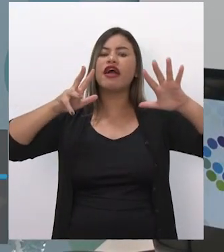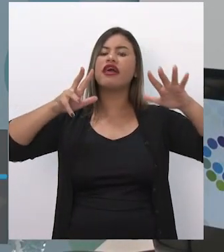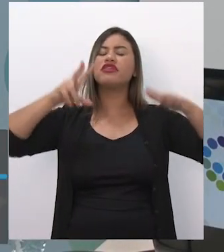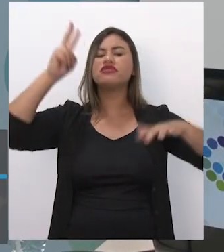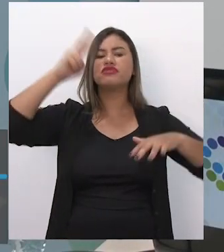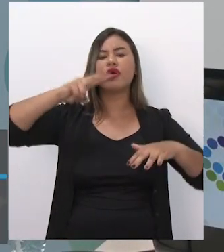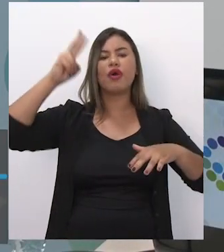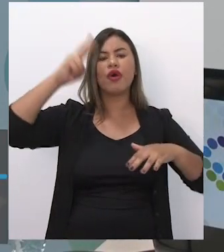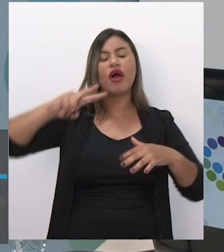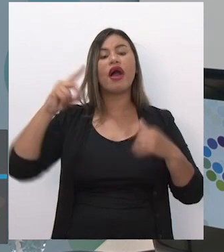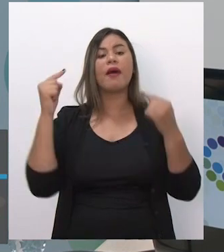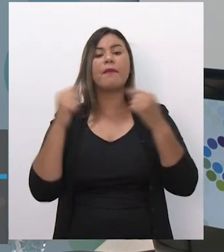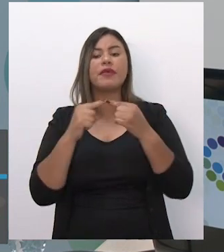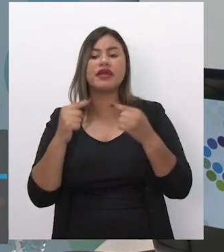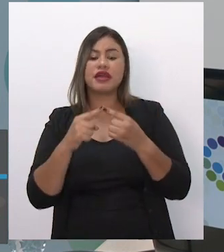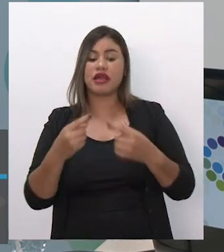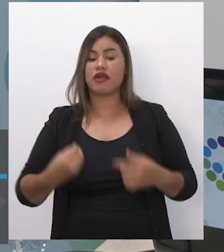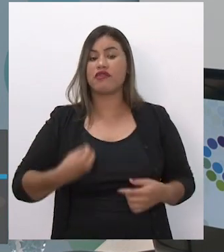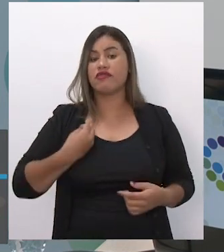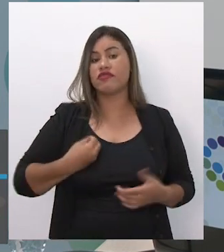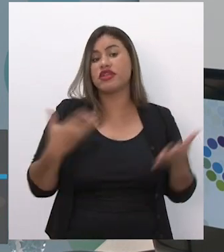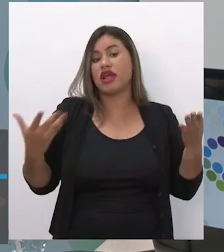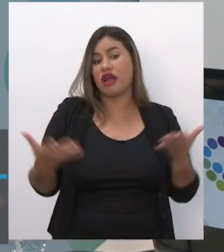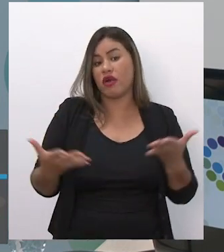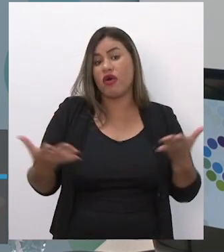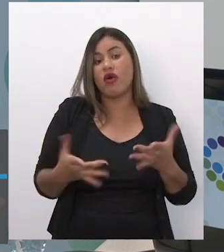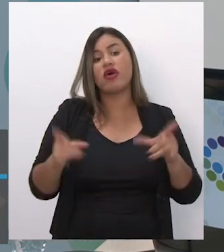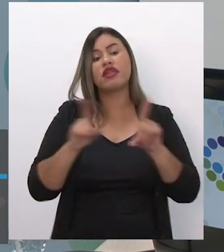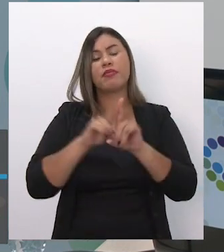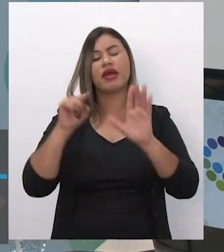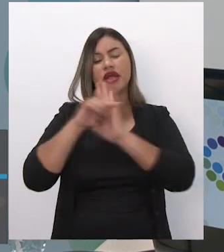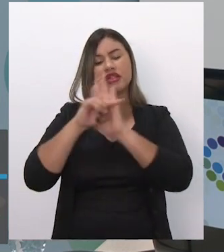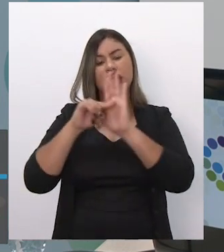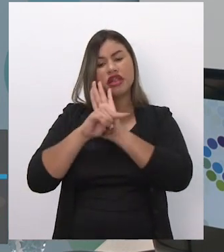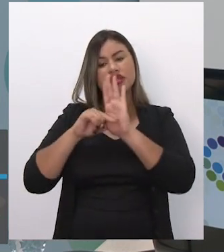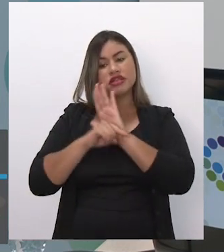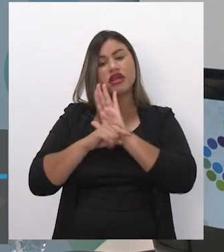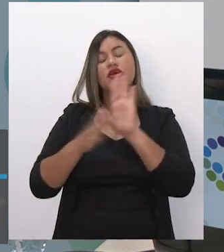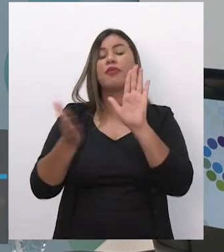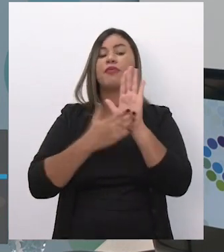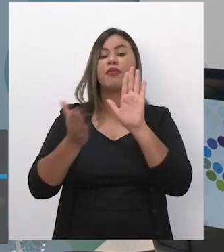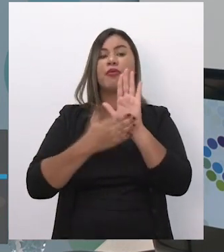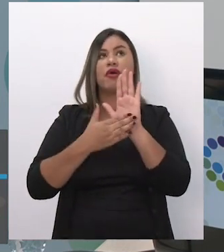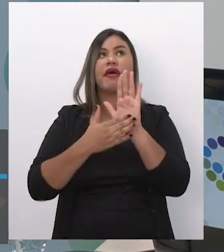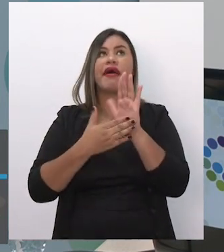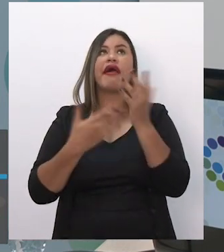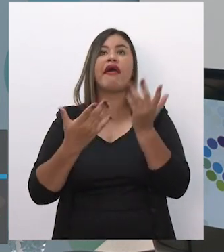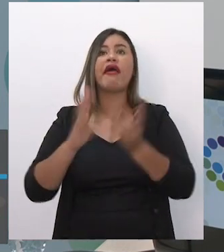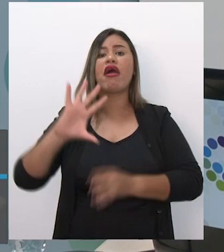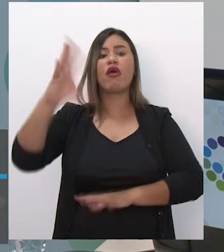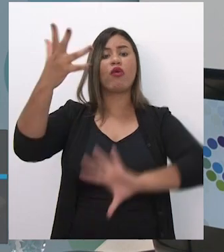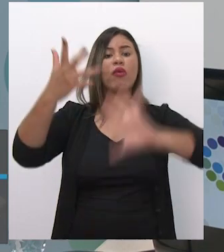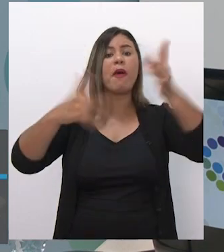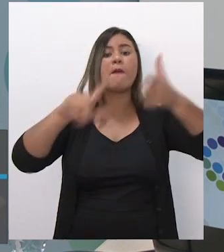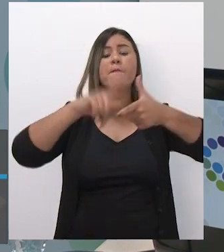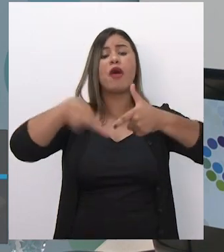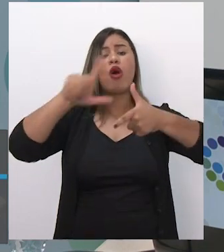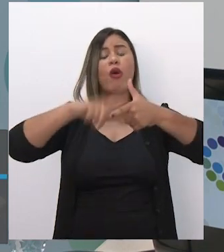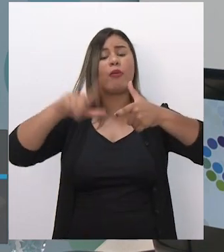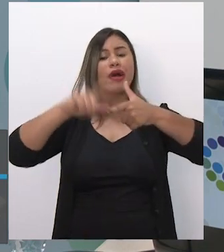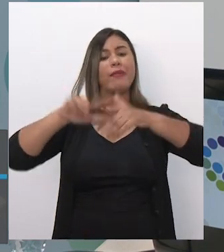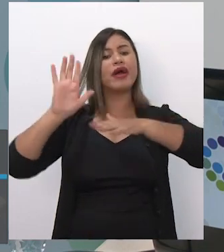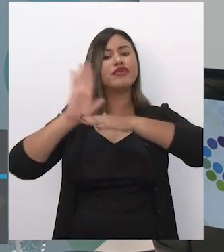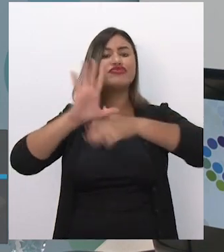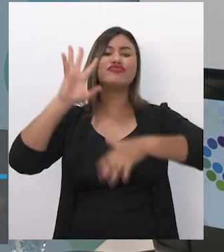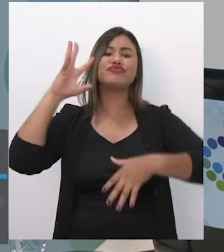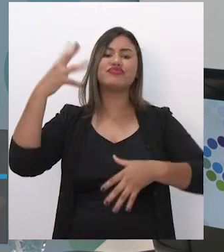é o nosso presente, e analisando e propondo soluções, né? Então, o próprio futuro